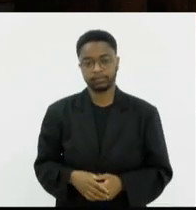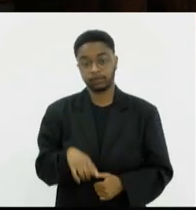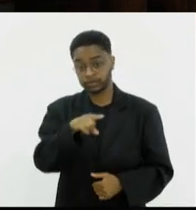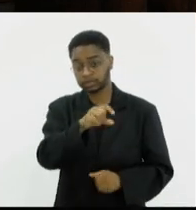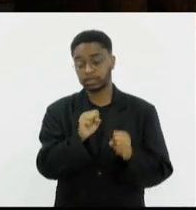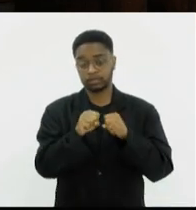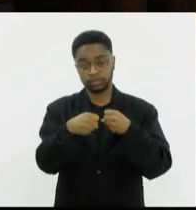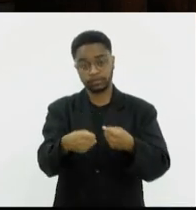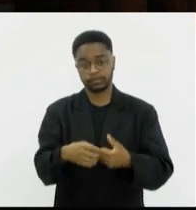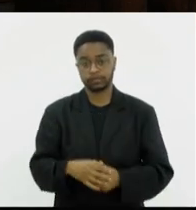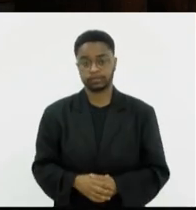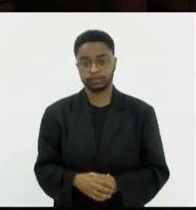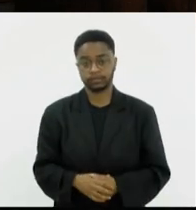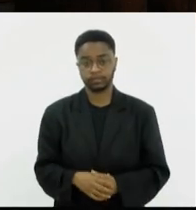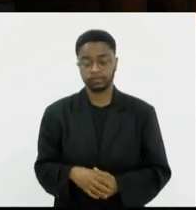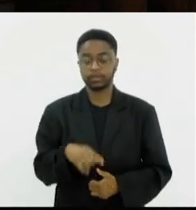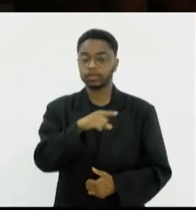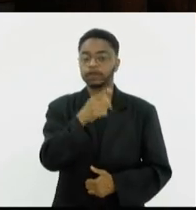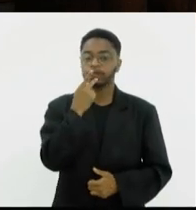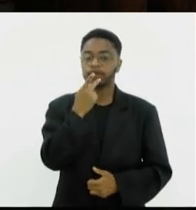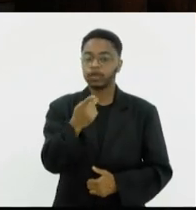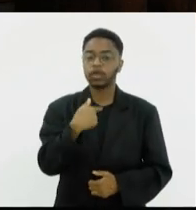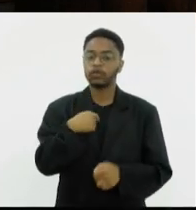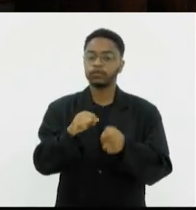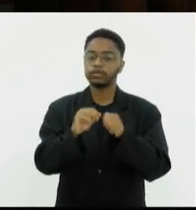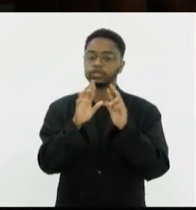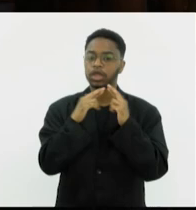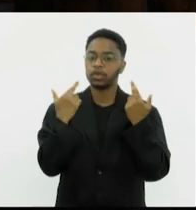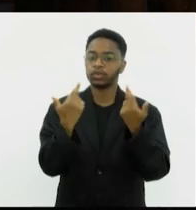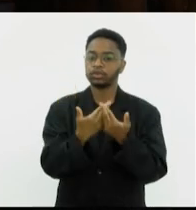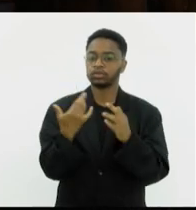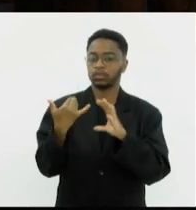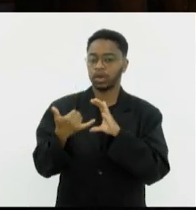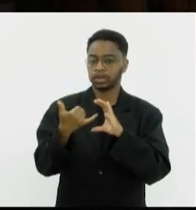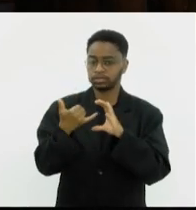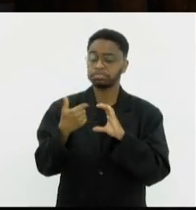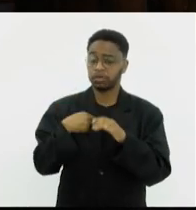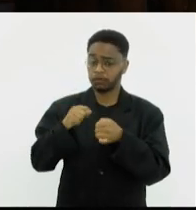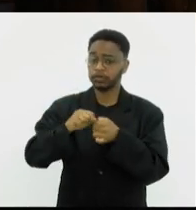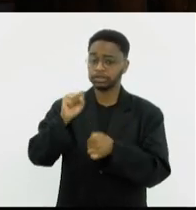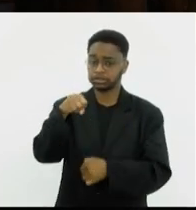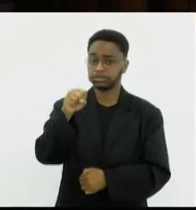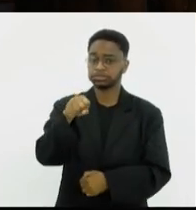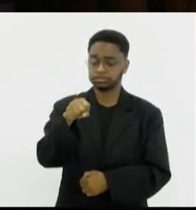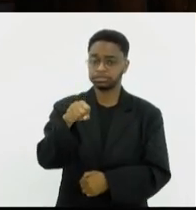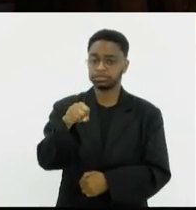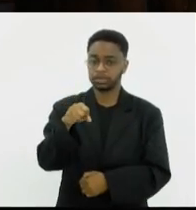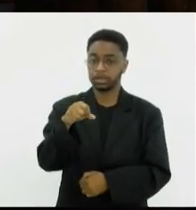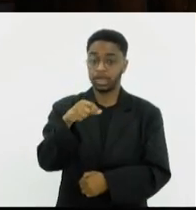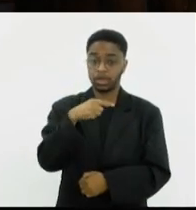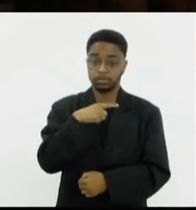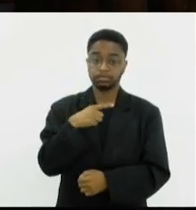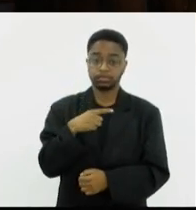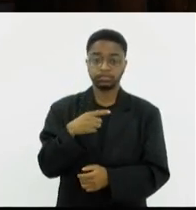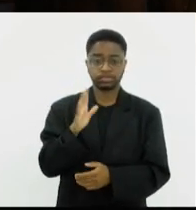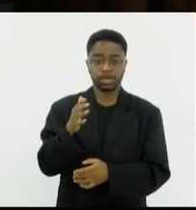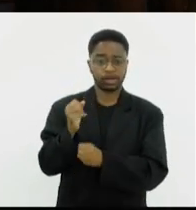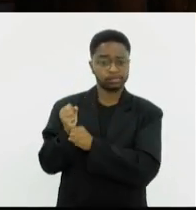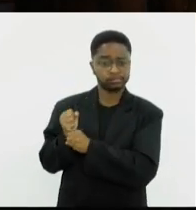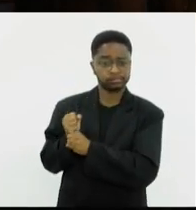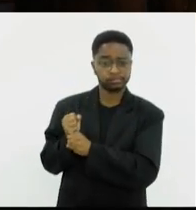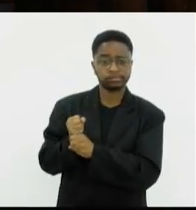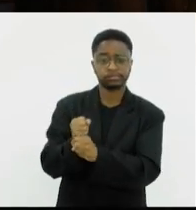defende. O senhor falou que eu fiz reunião via WhatsApp. Fiz. Aliás, tenho feito há muito tempo. Sabe por